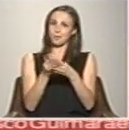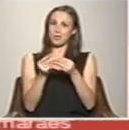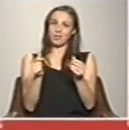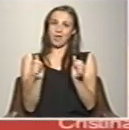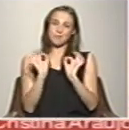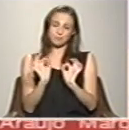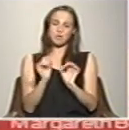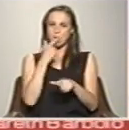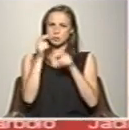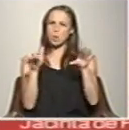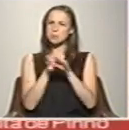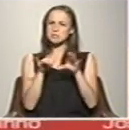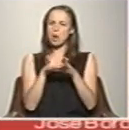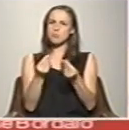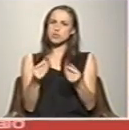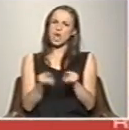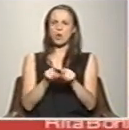uma grande adesão, então, esperamos que este ano...